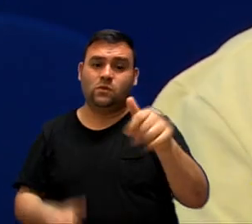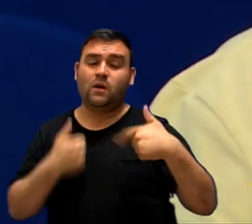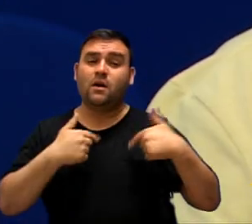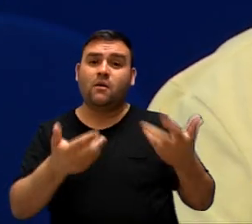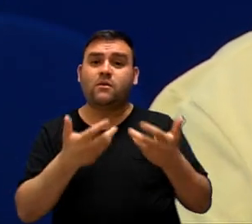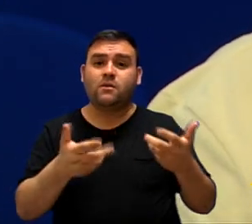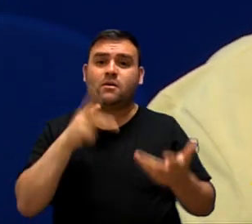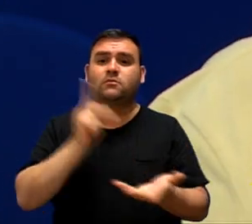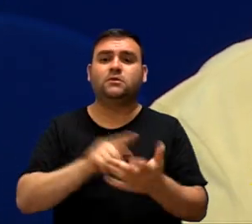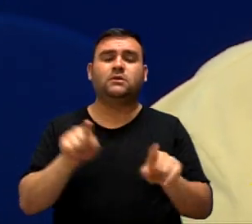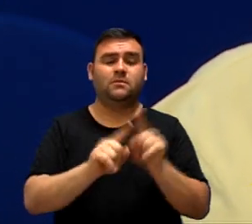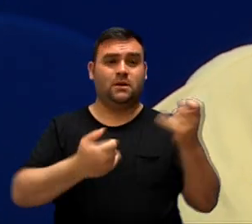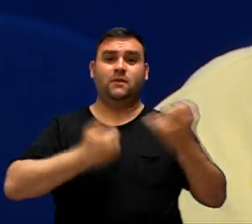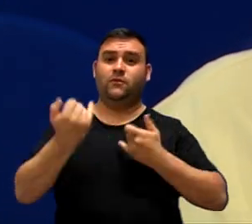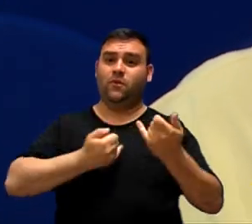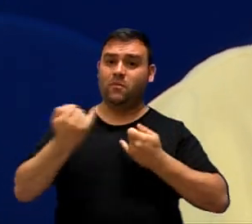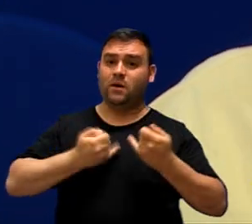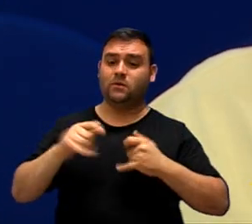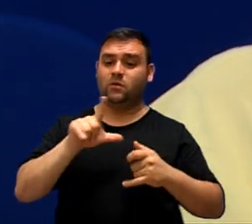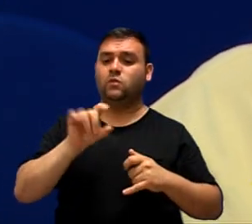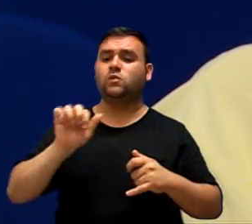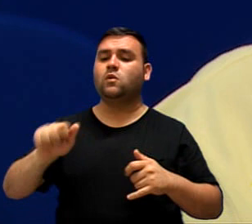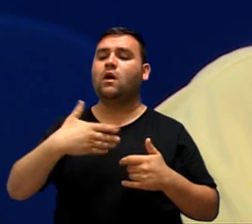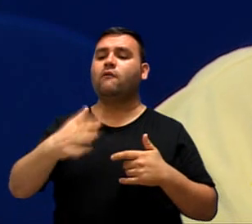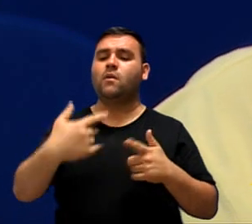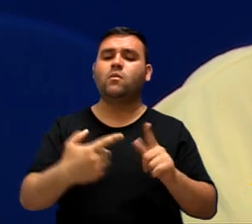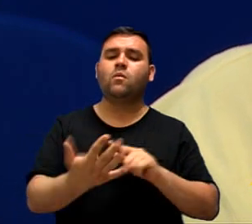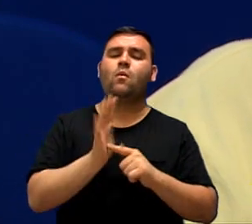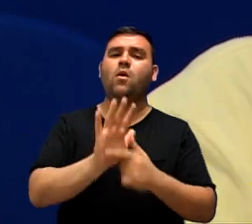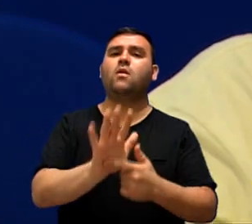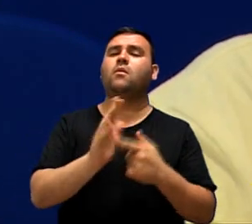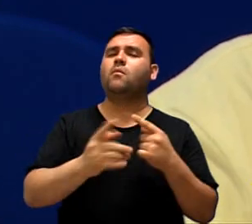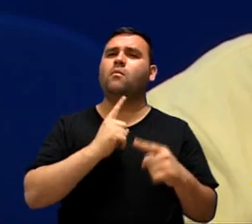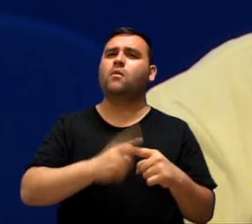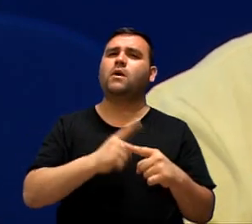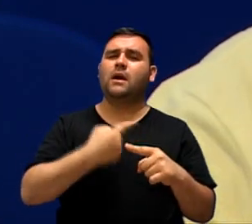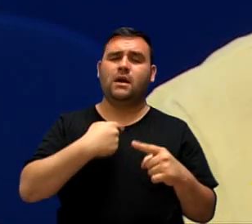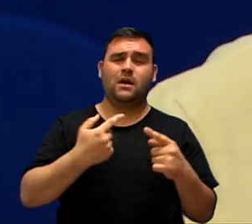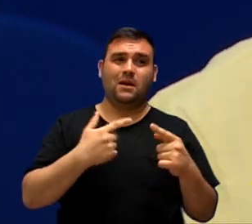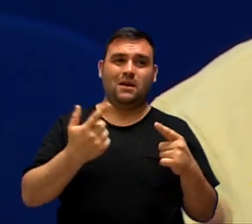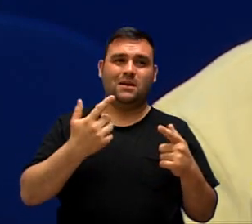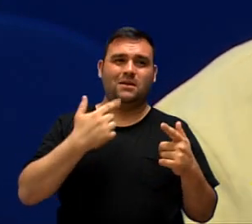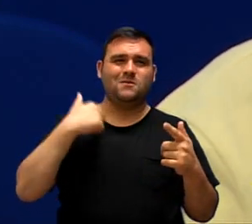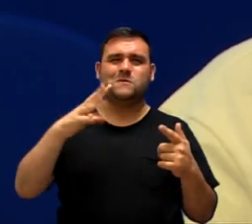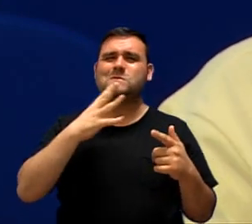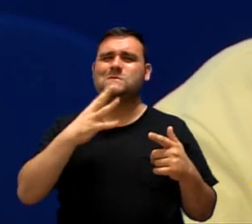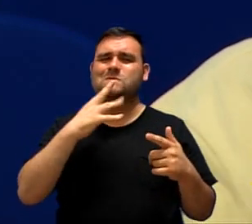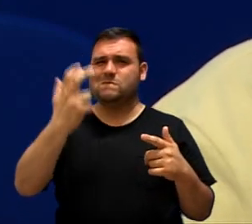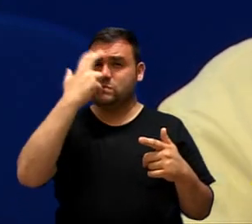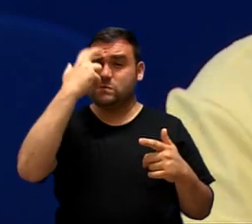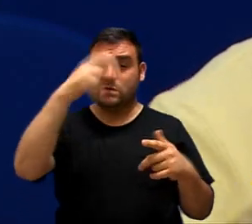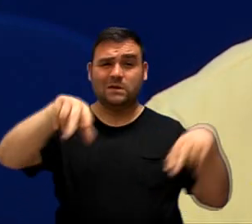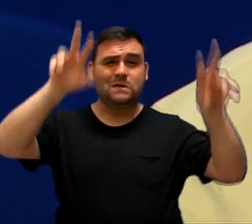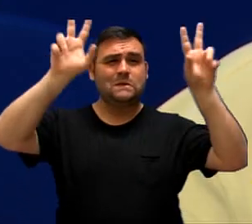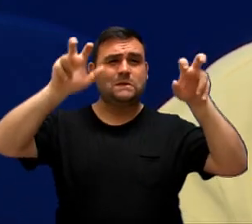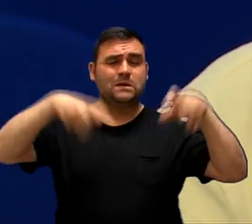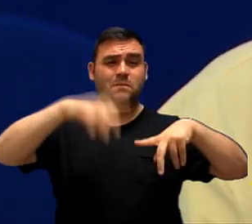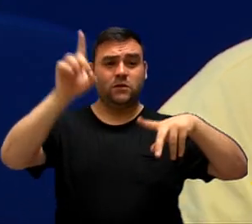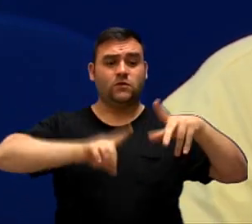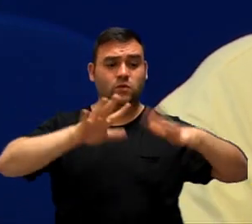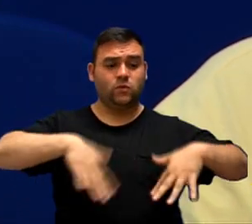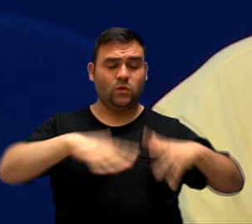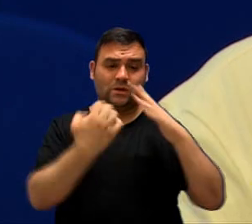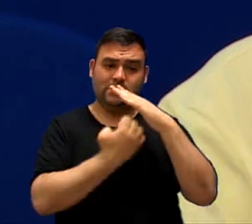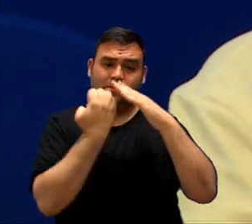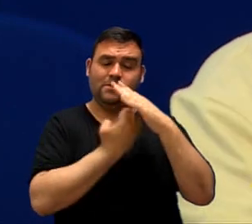gostaria muito de receber informações do LOA que vai ser apresentado para gastar meu parco conhecimento desse assunto de diretoria de